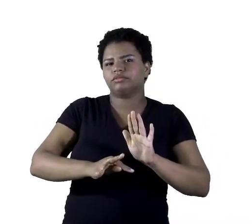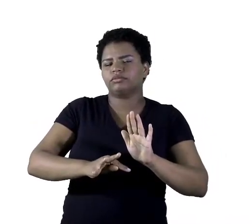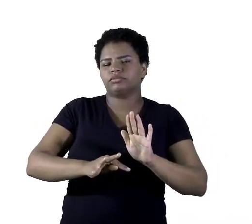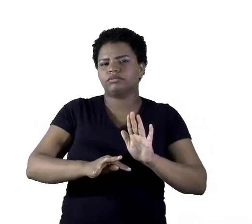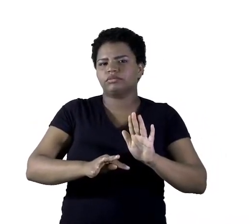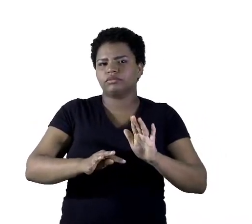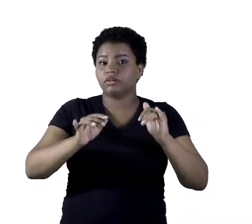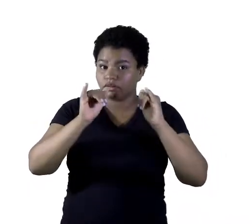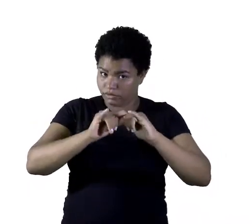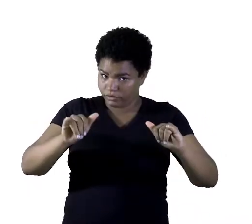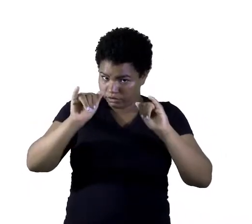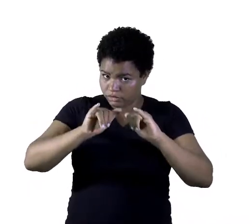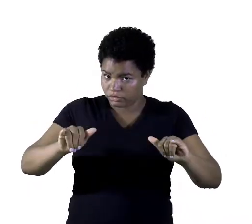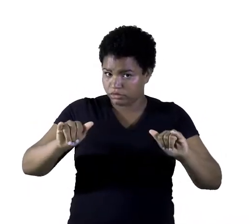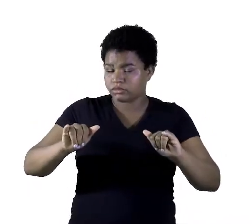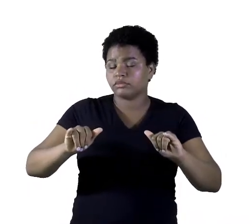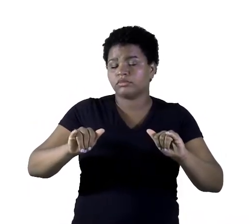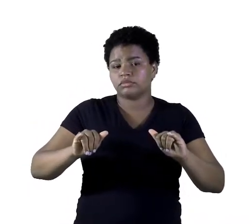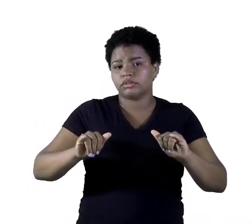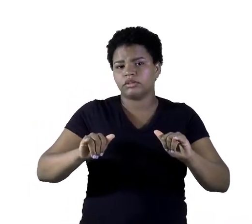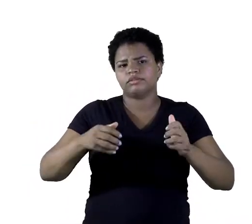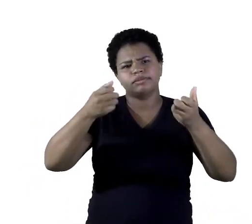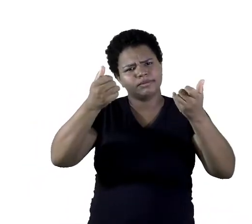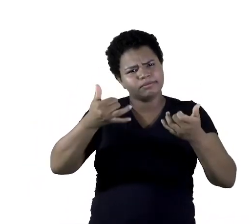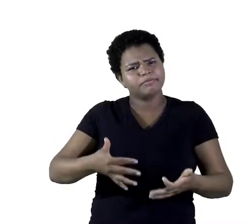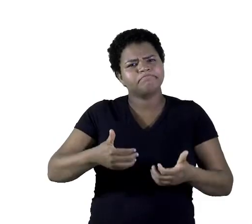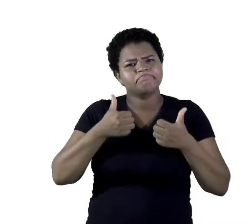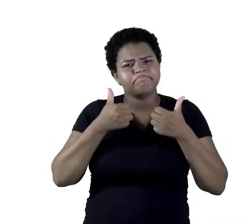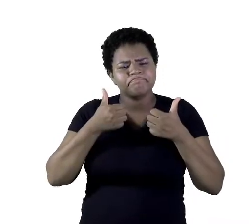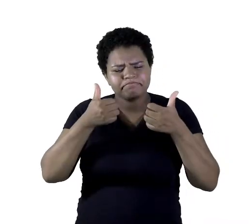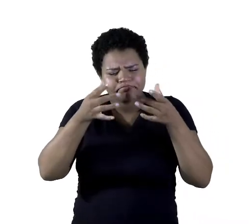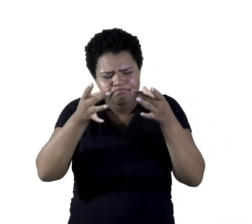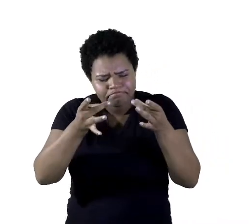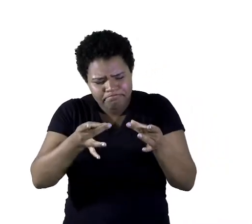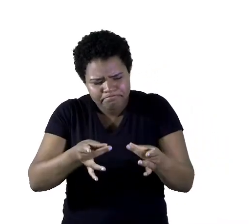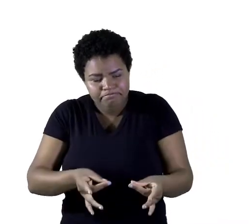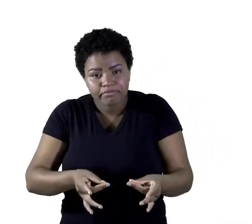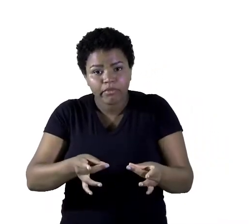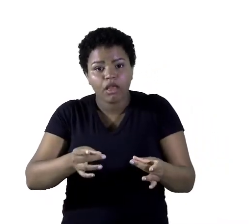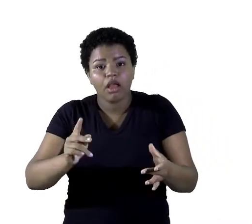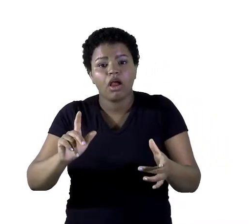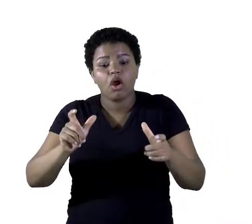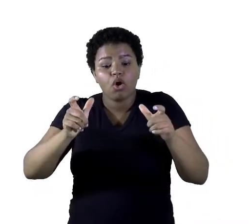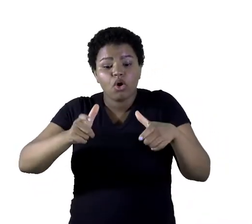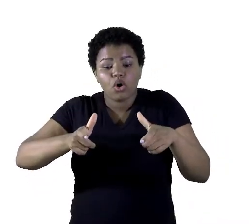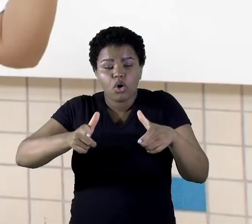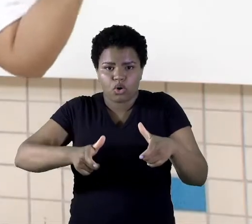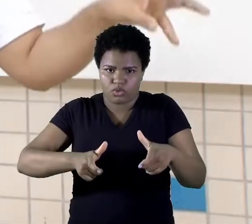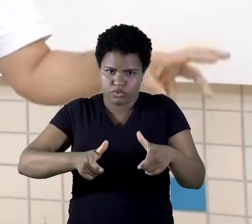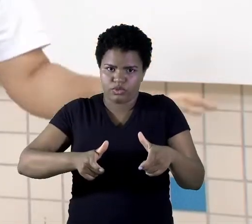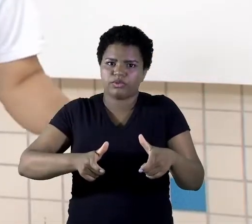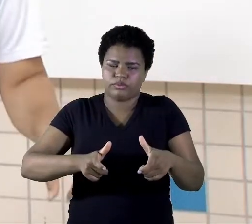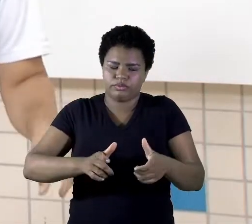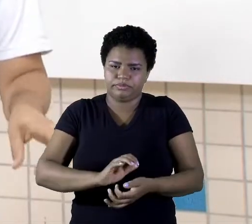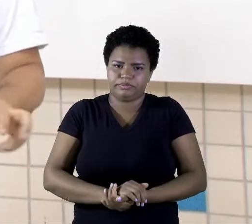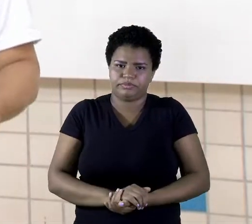próxima questão, de número 11. Onde se passa a história? Em